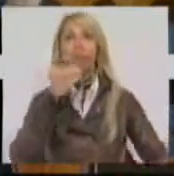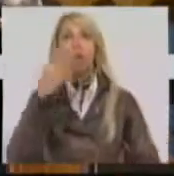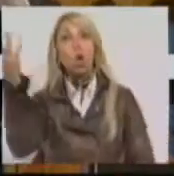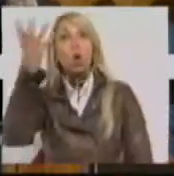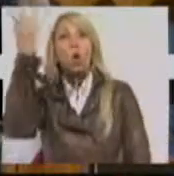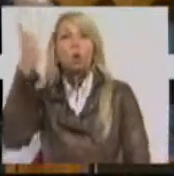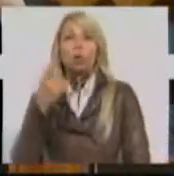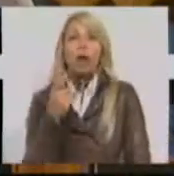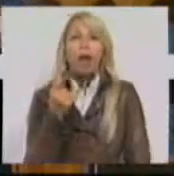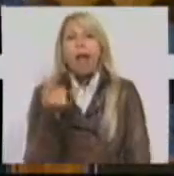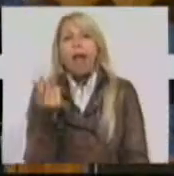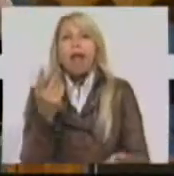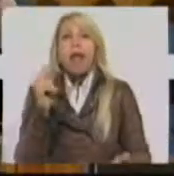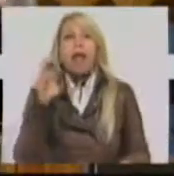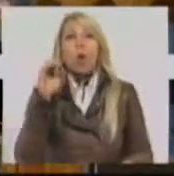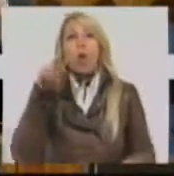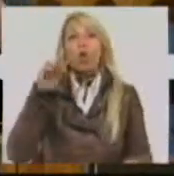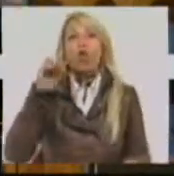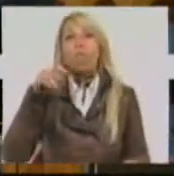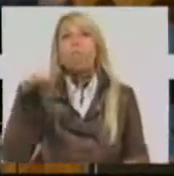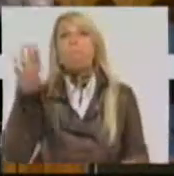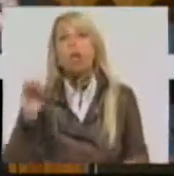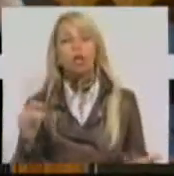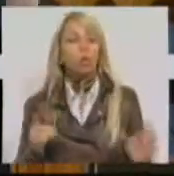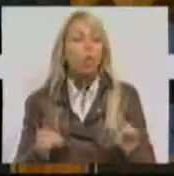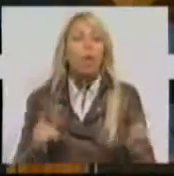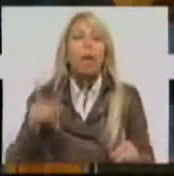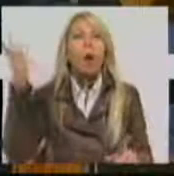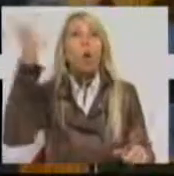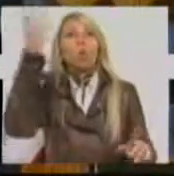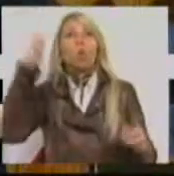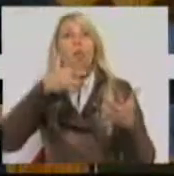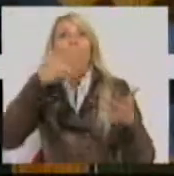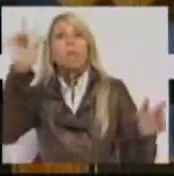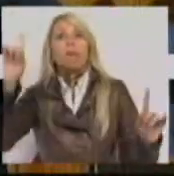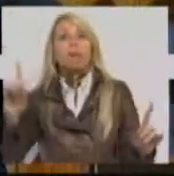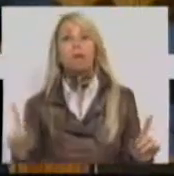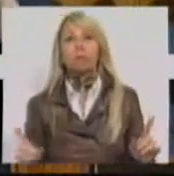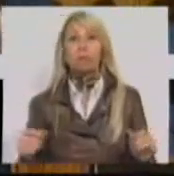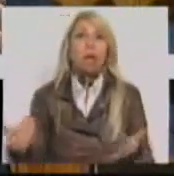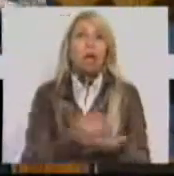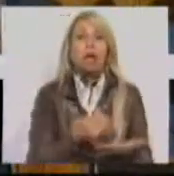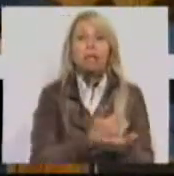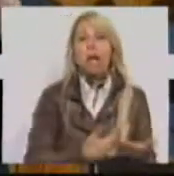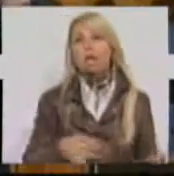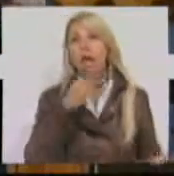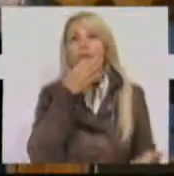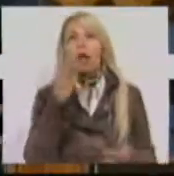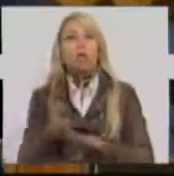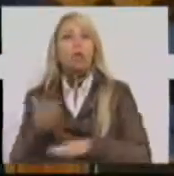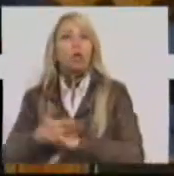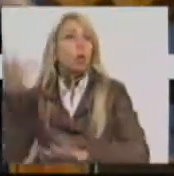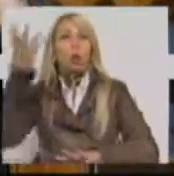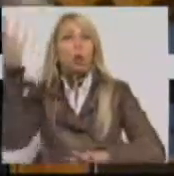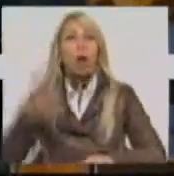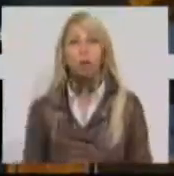no economês, agora não se fala de cultura, não é suficientemente evocativa de eventuais receitas, portanto fala-se do setor